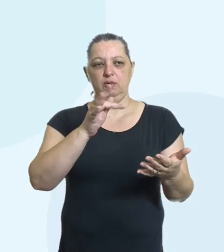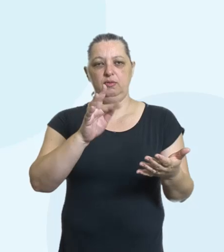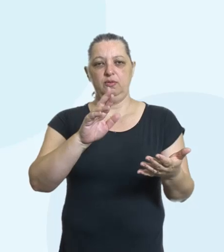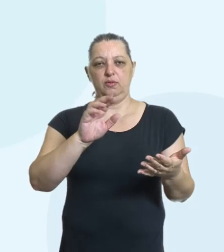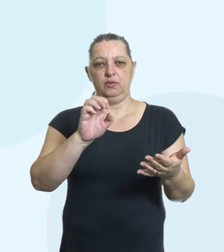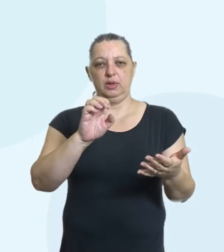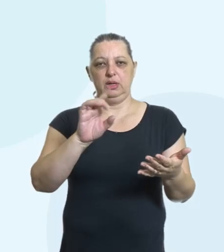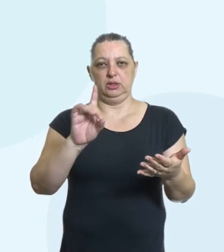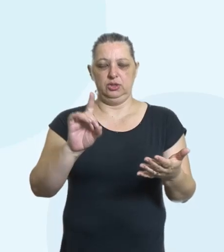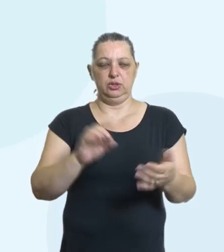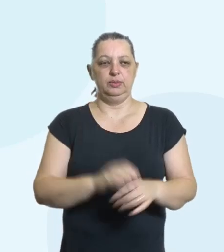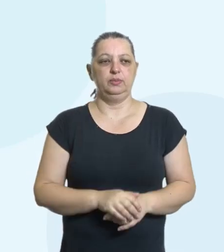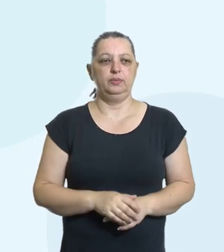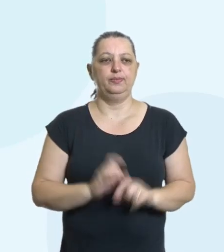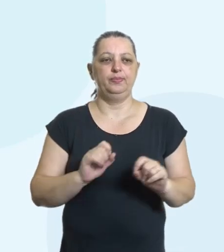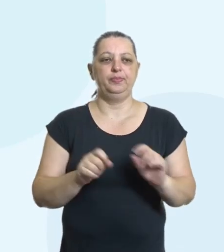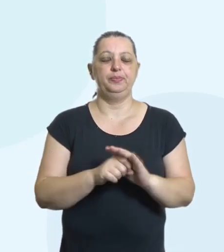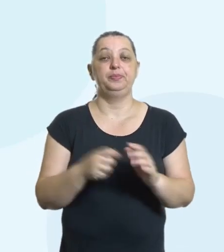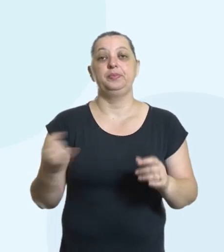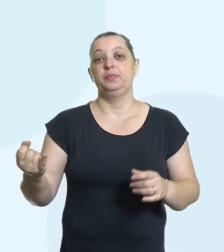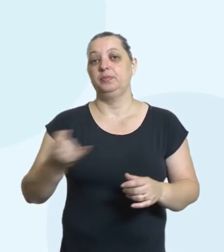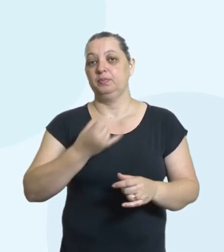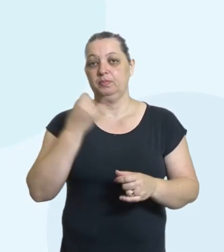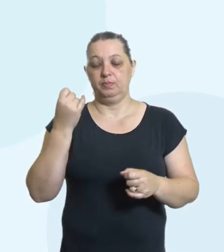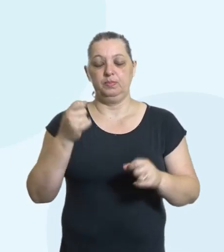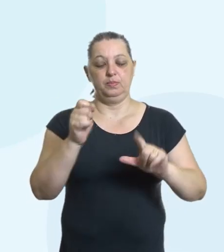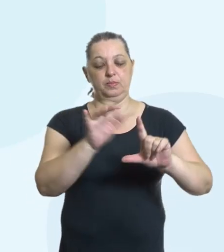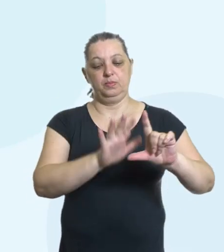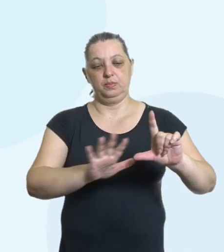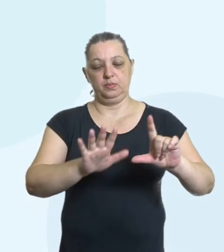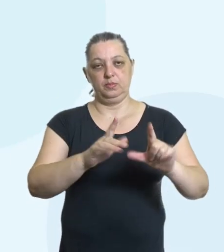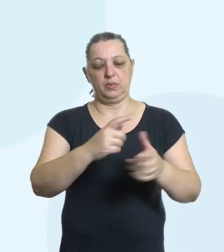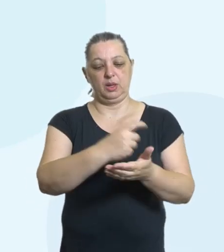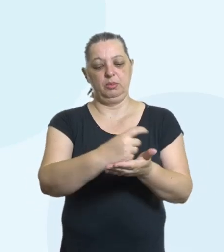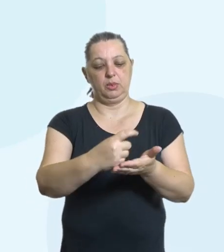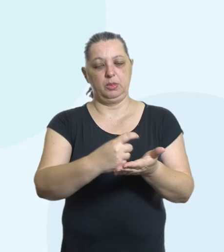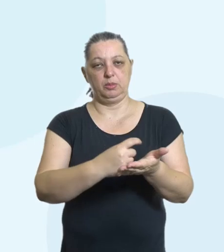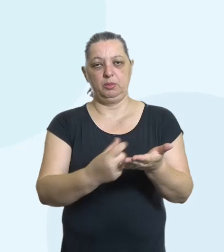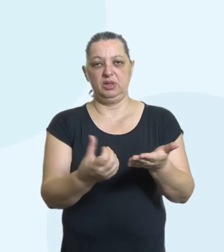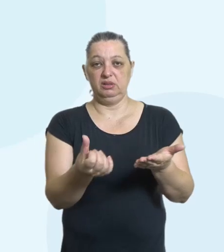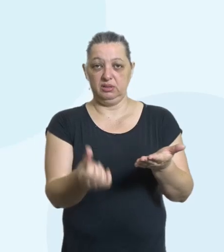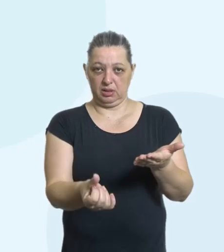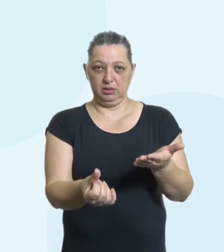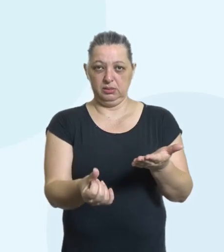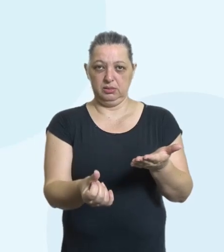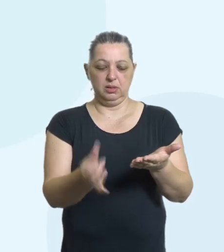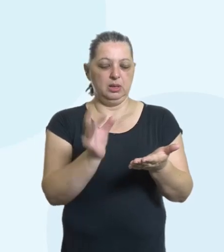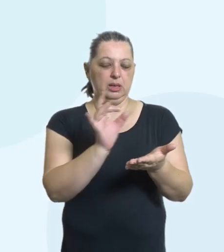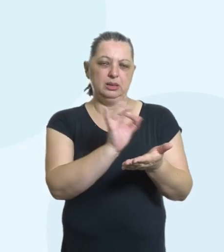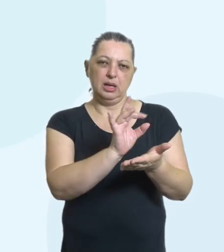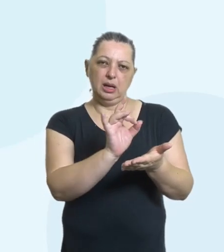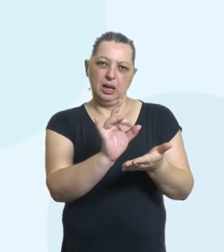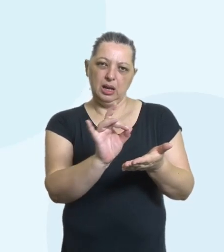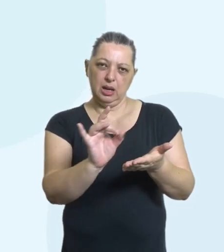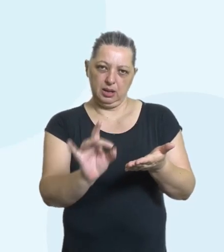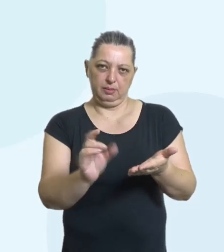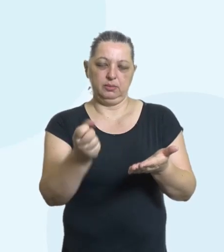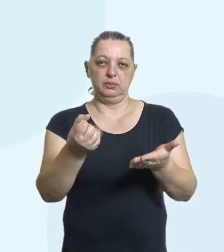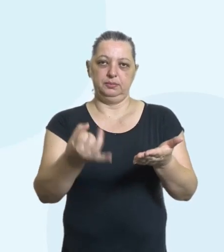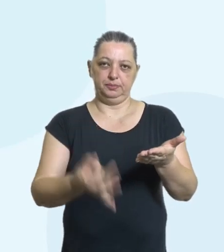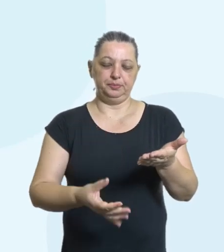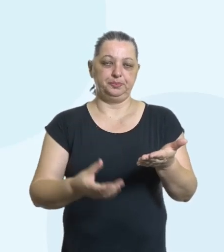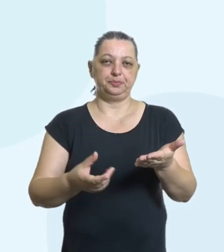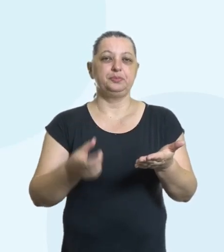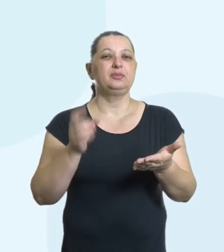é importante? Mencionar para o aluno que essa tirinha está dividida em 6 quadrinhos e descrever quadrinho passo a passo. Cada